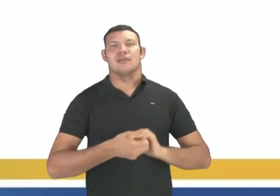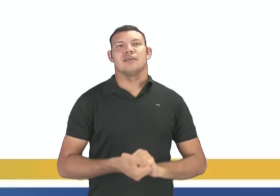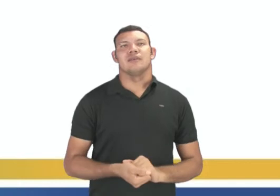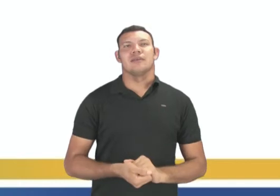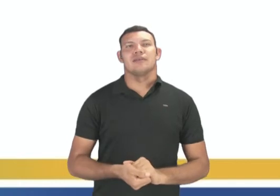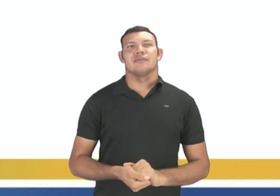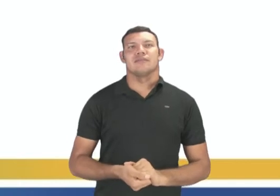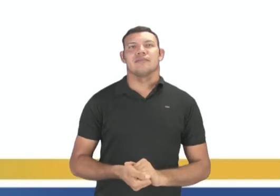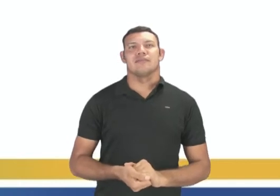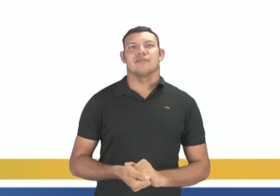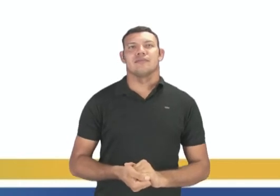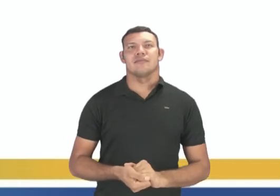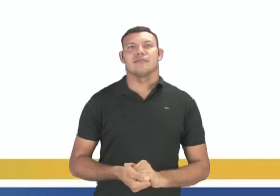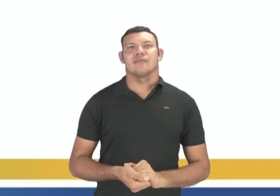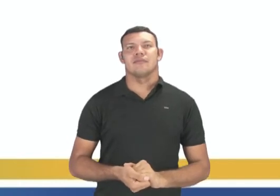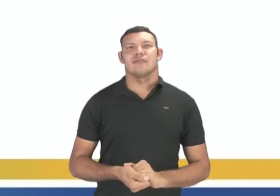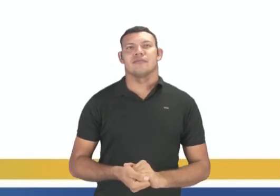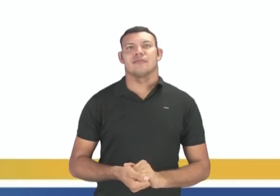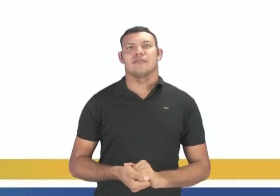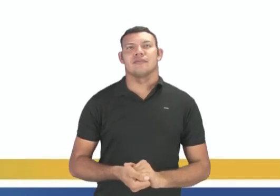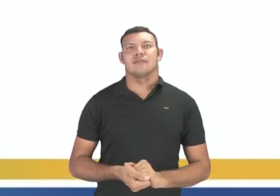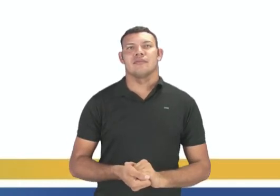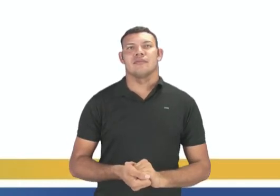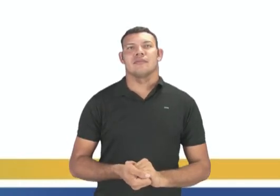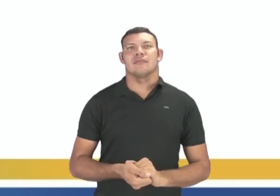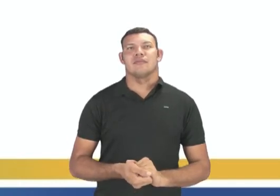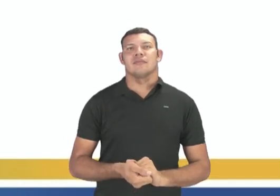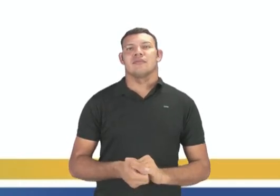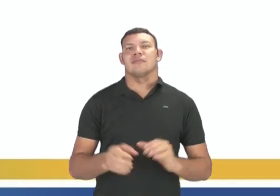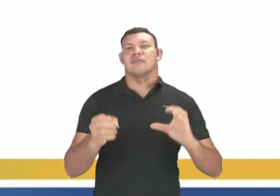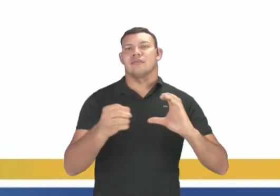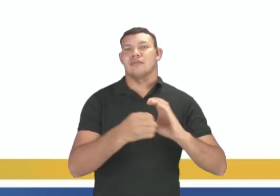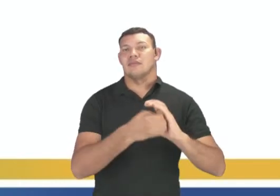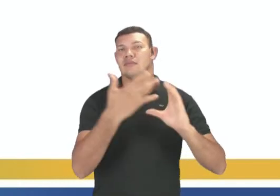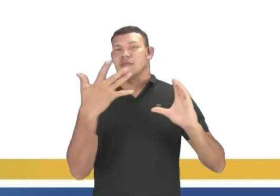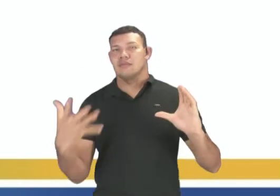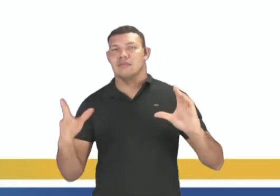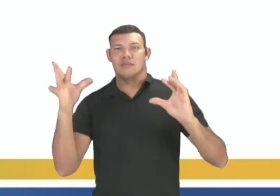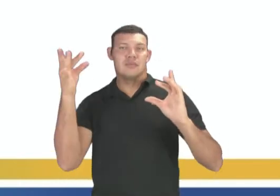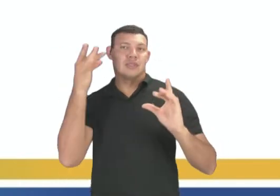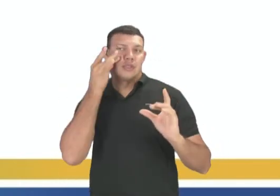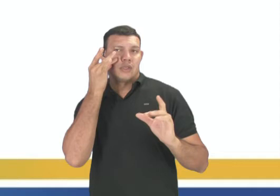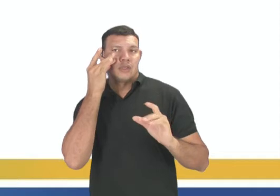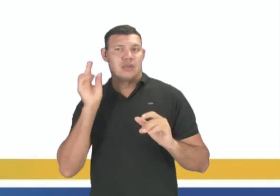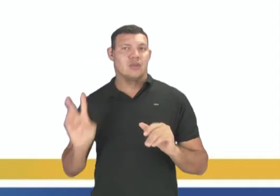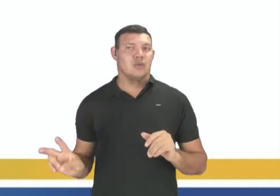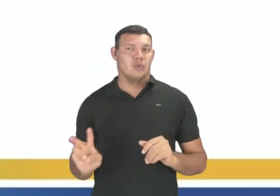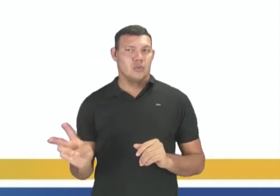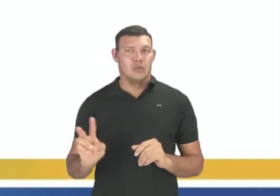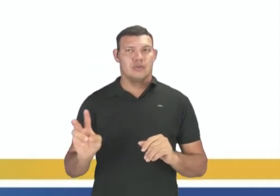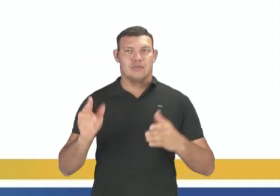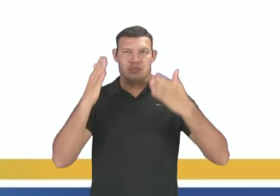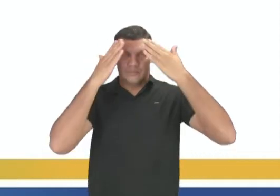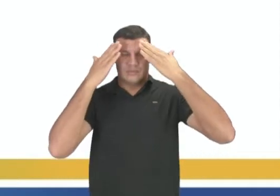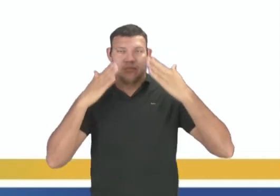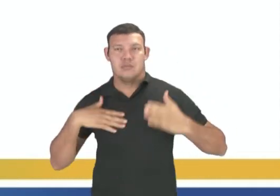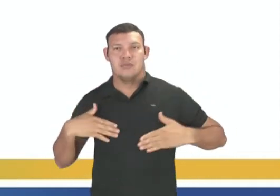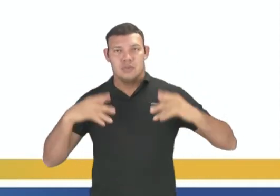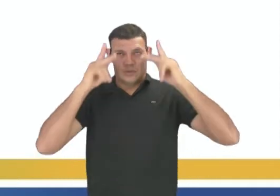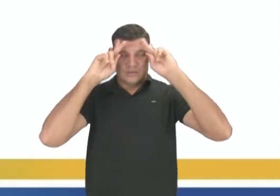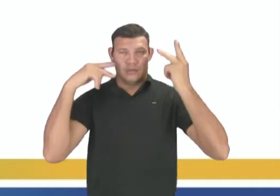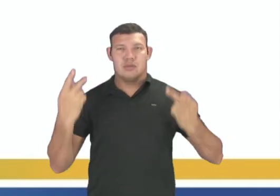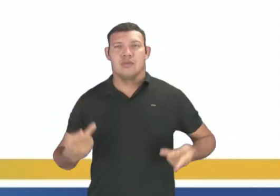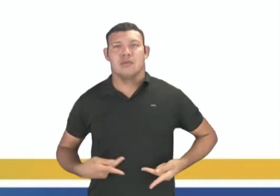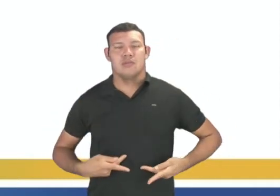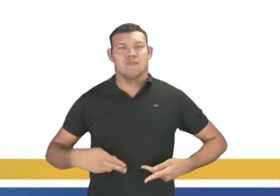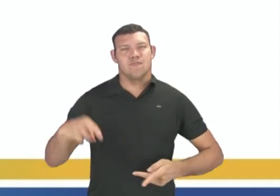exercitando. Então, é característica fundamental do humanismo a valorização do corpo humano. E isso